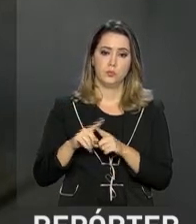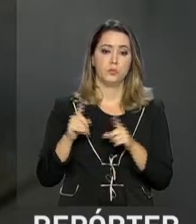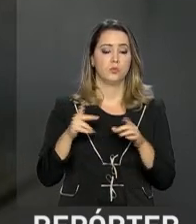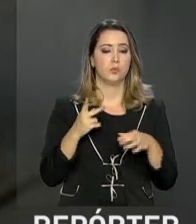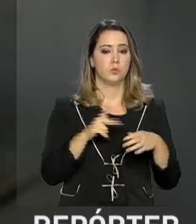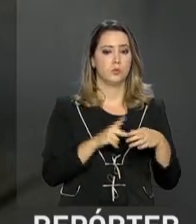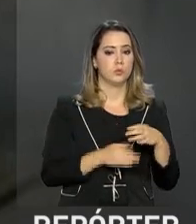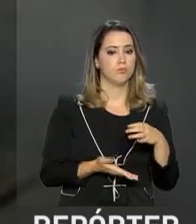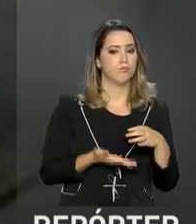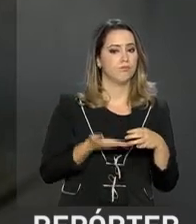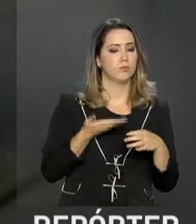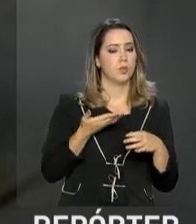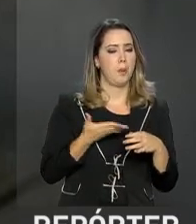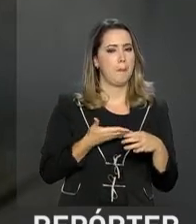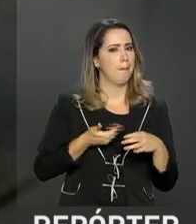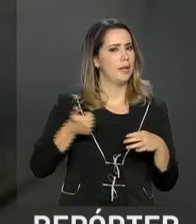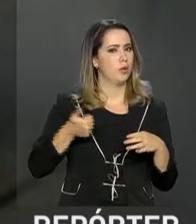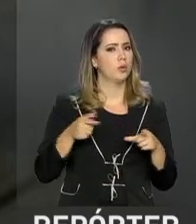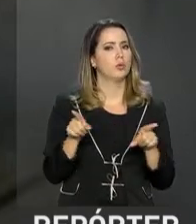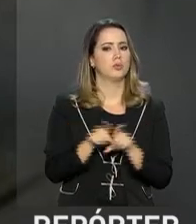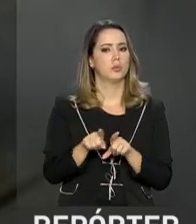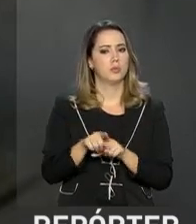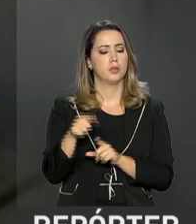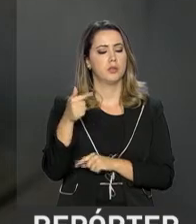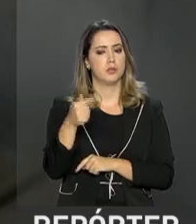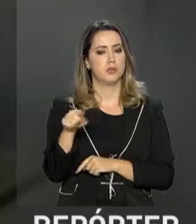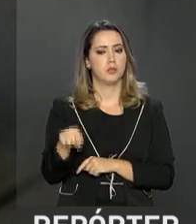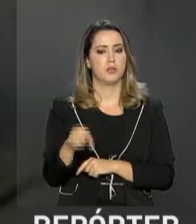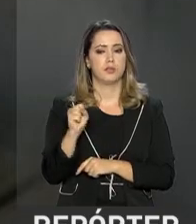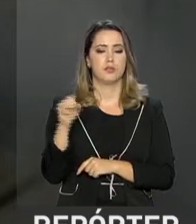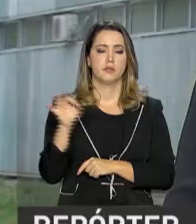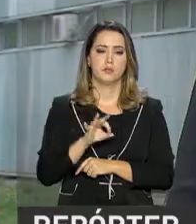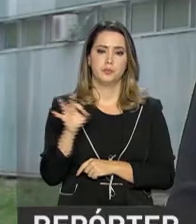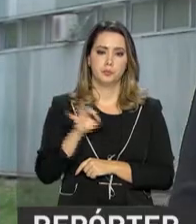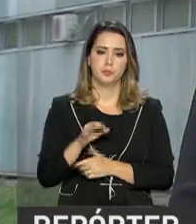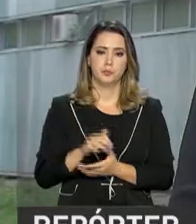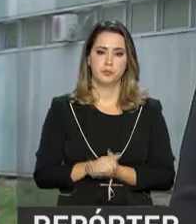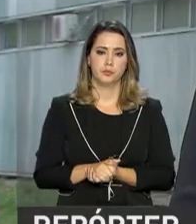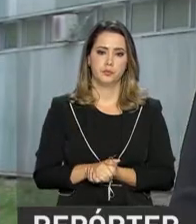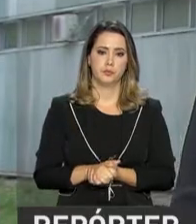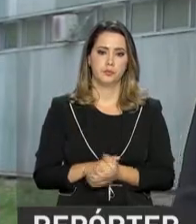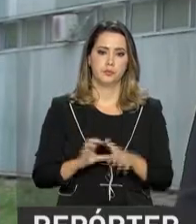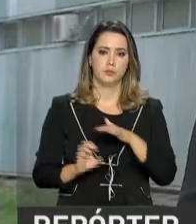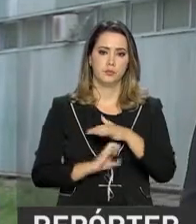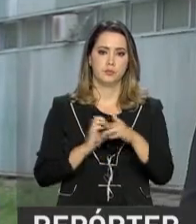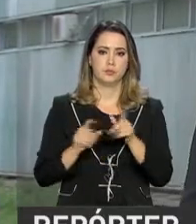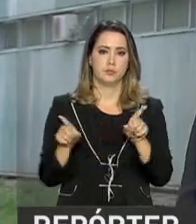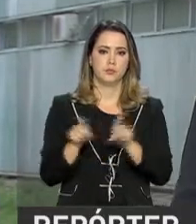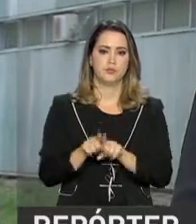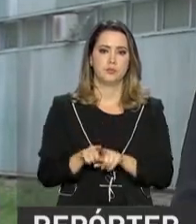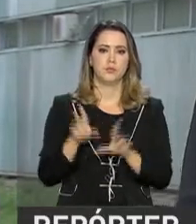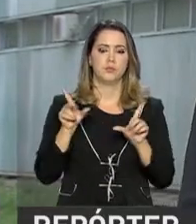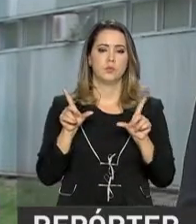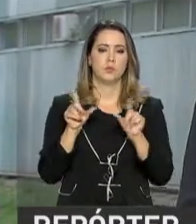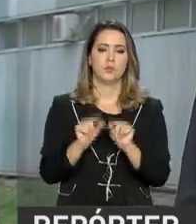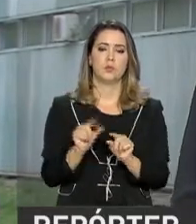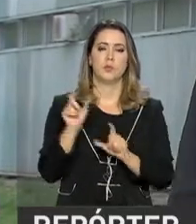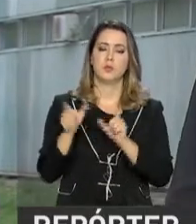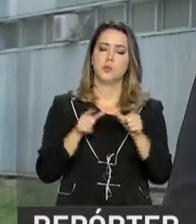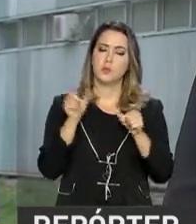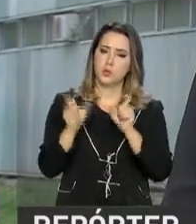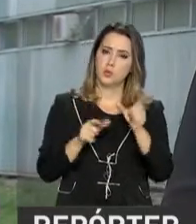petrobrás teve uma valorização de 7,8 por cento as estatais também estão com menos empregados